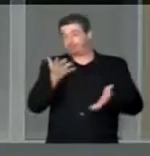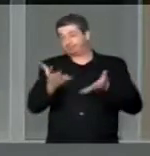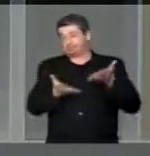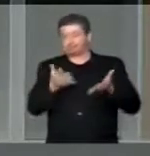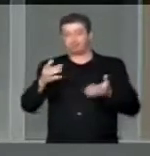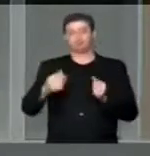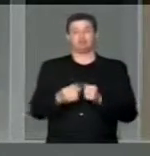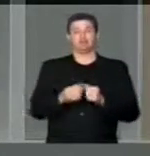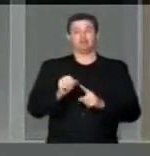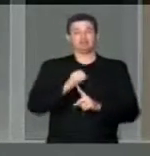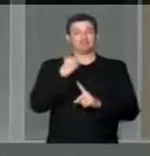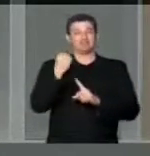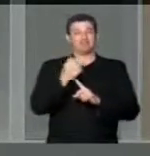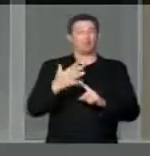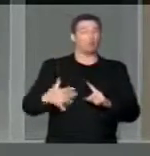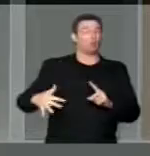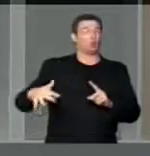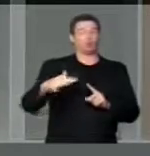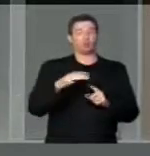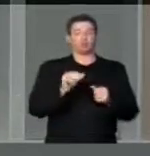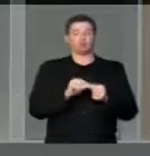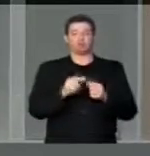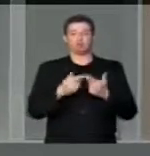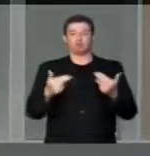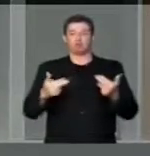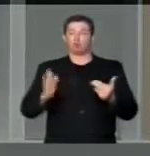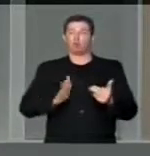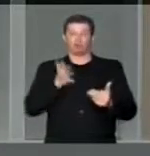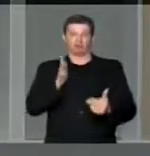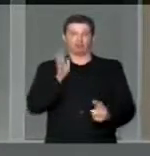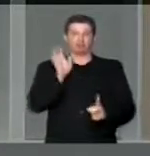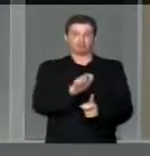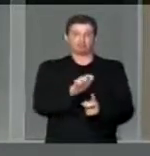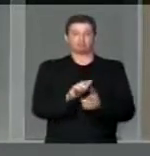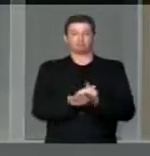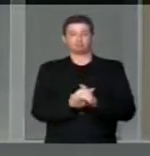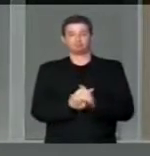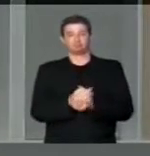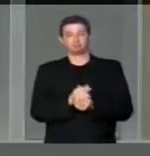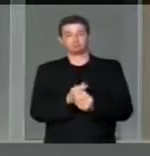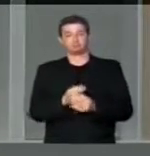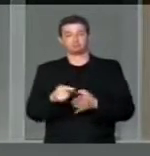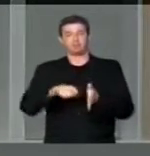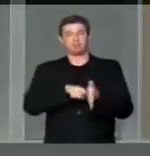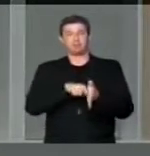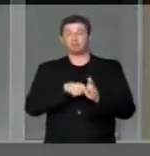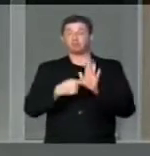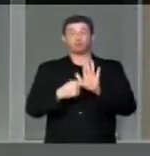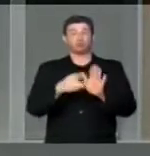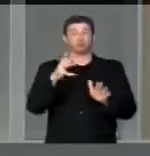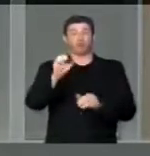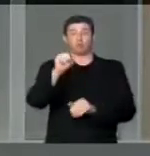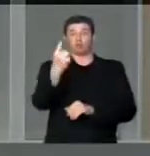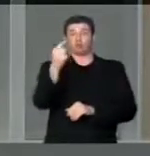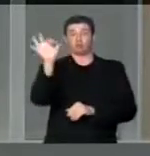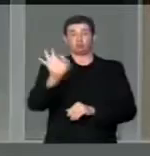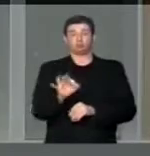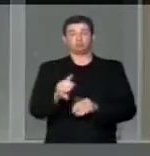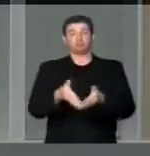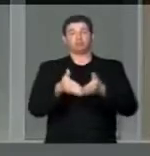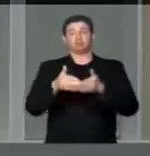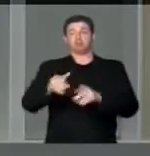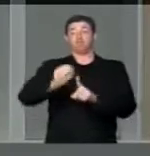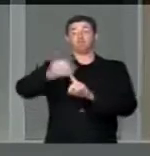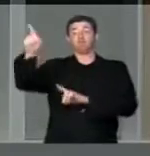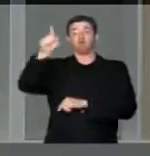criou na sociedade algo impactante, né? Porque uma pesquisa deu 81% pela saída